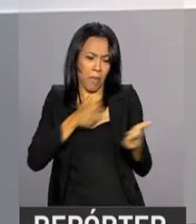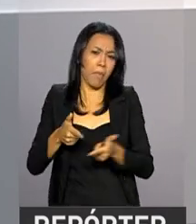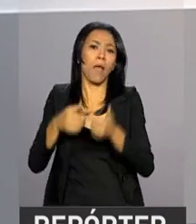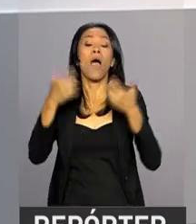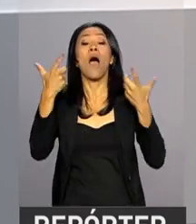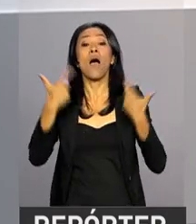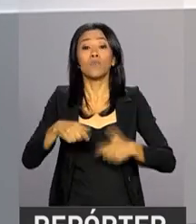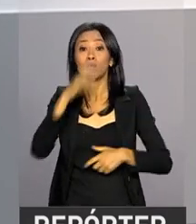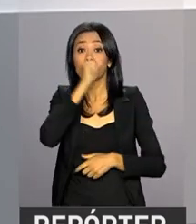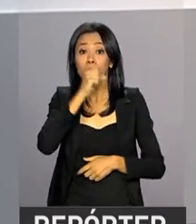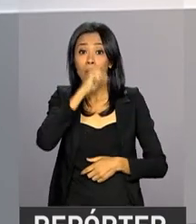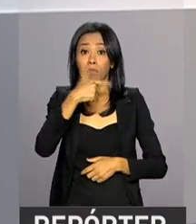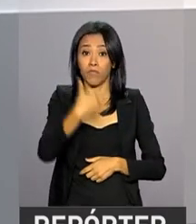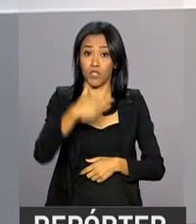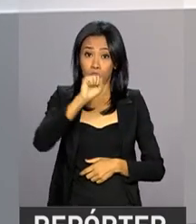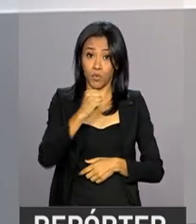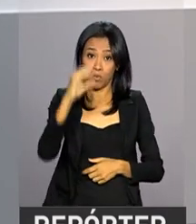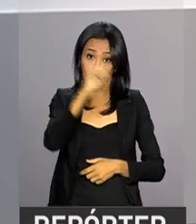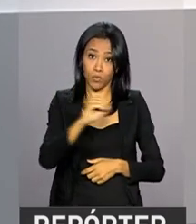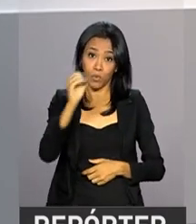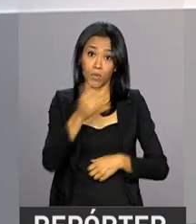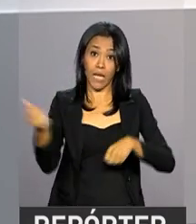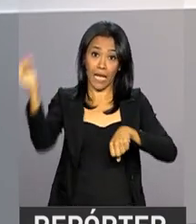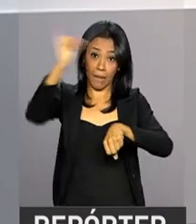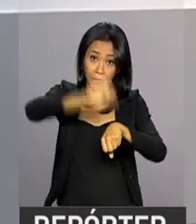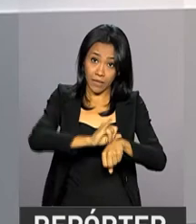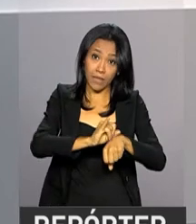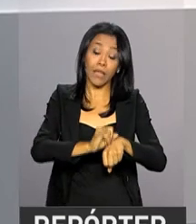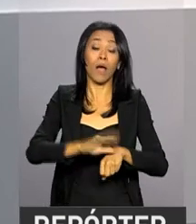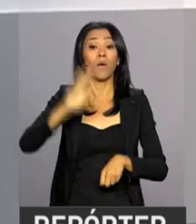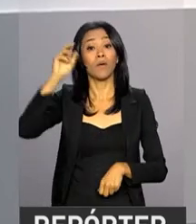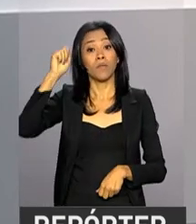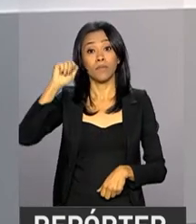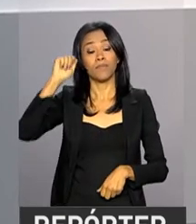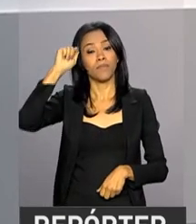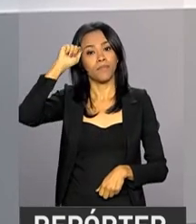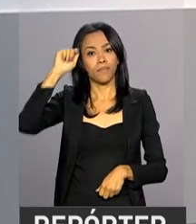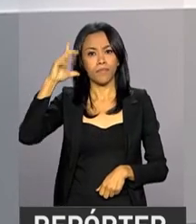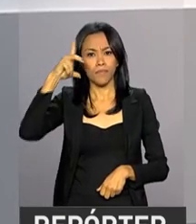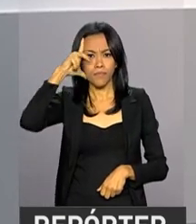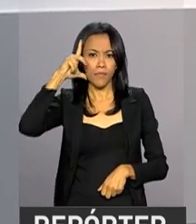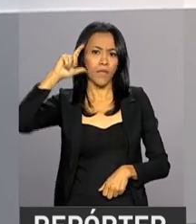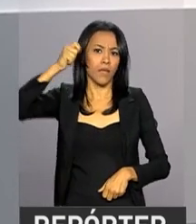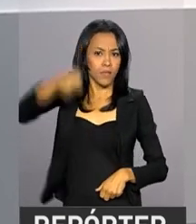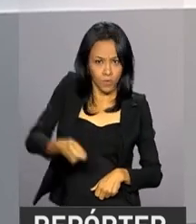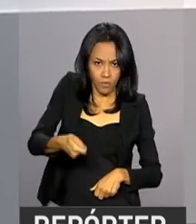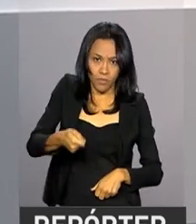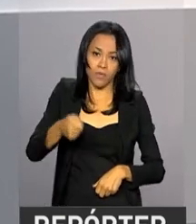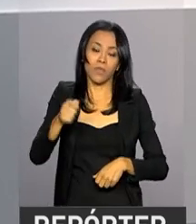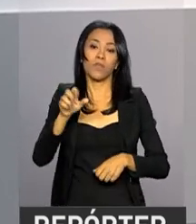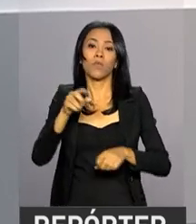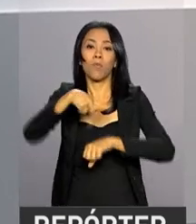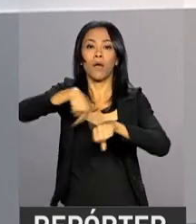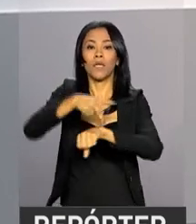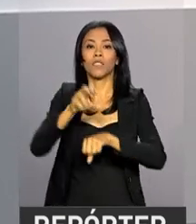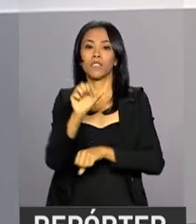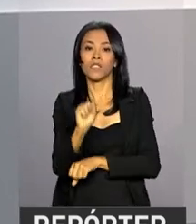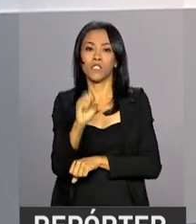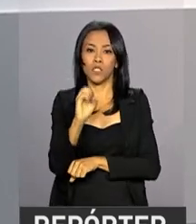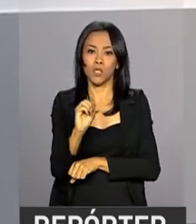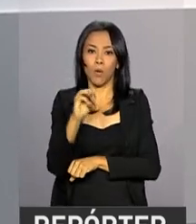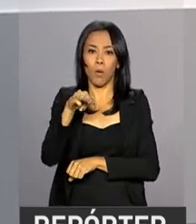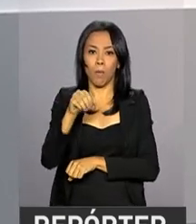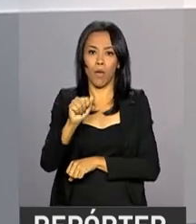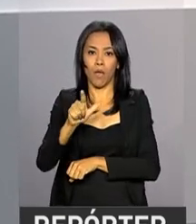no sábado 28 de outubro na capital da somália em nota divulgada pelo ministério das relações exteriores o governo transmitiu condolências